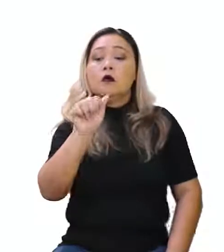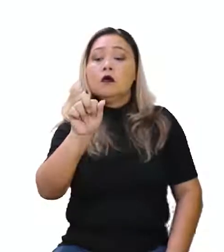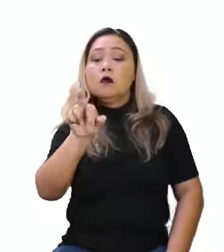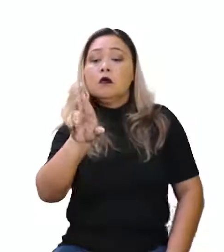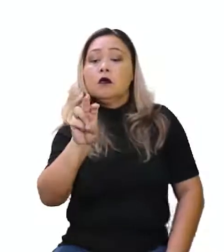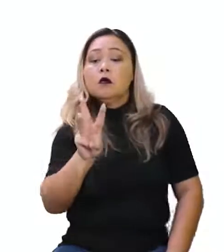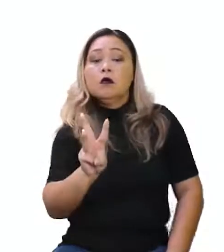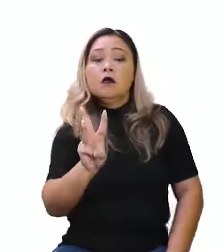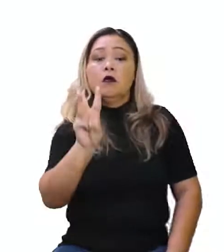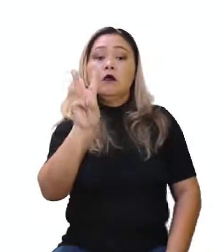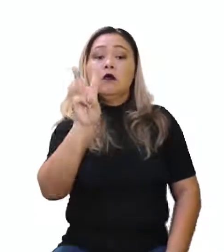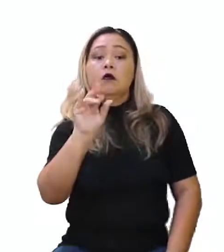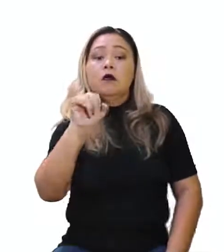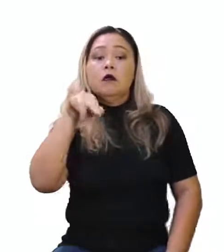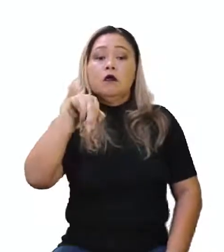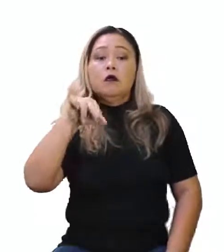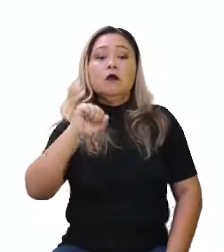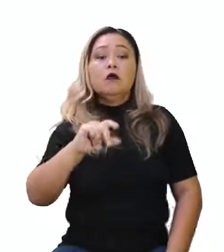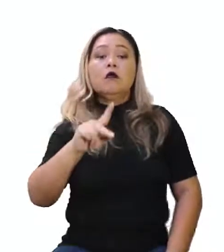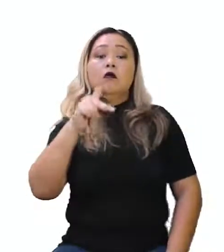Darwin,